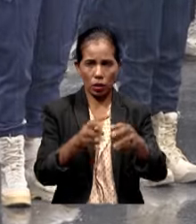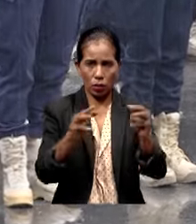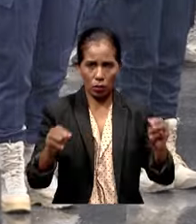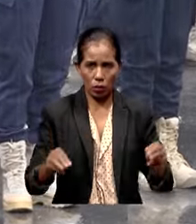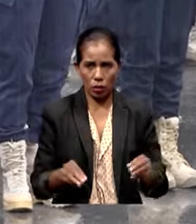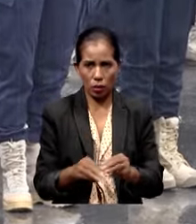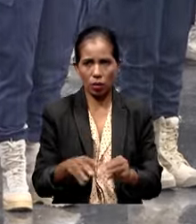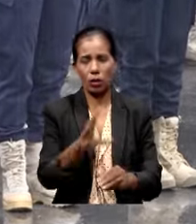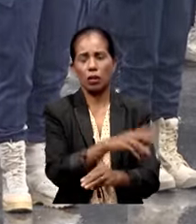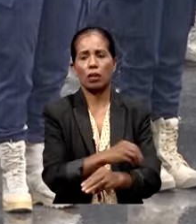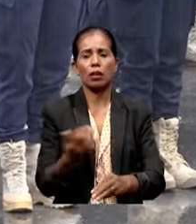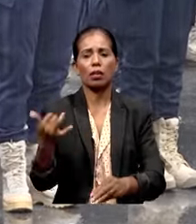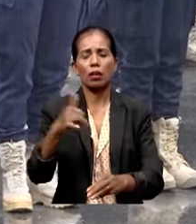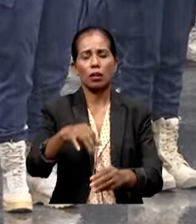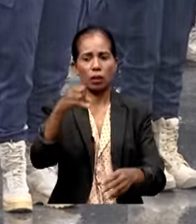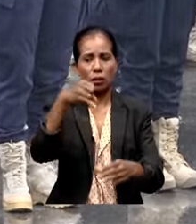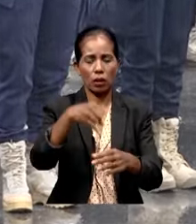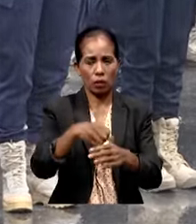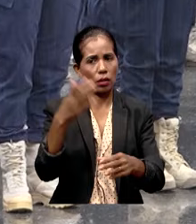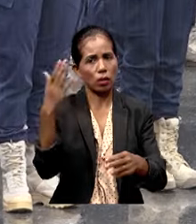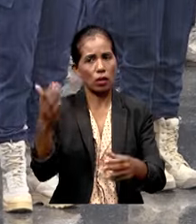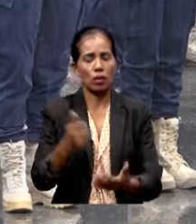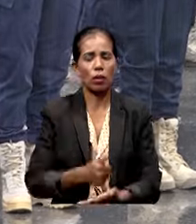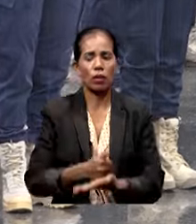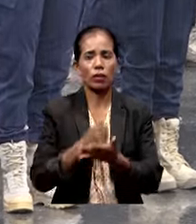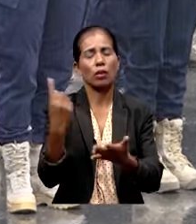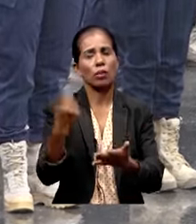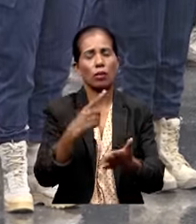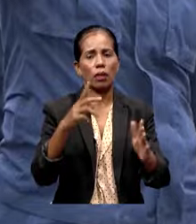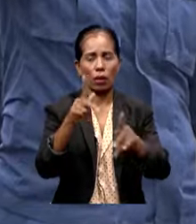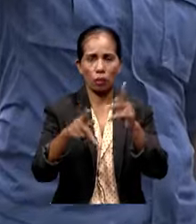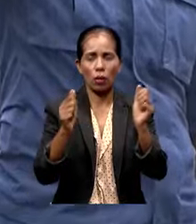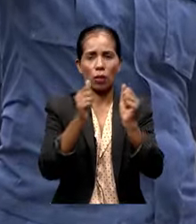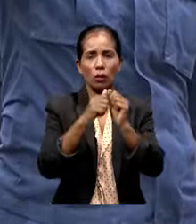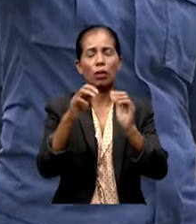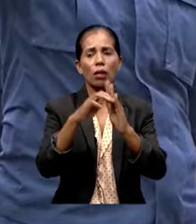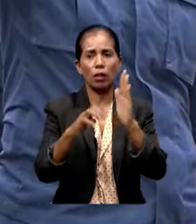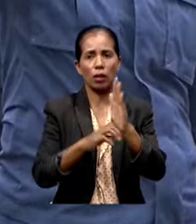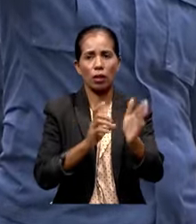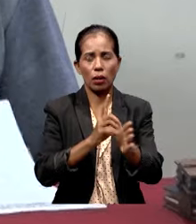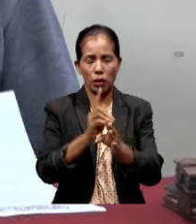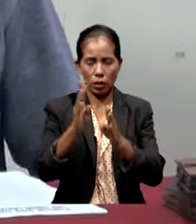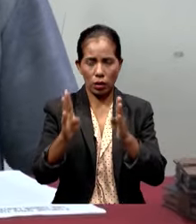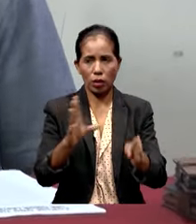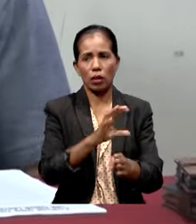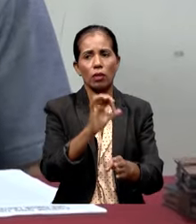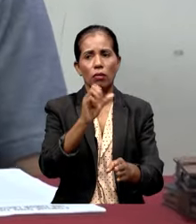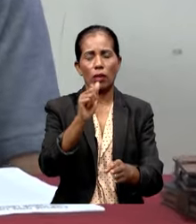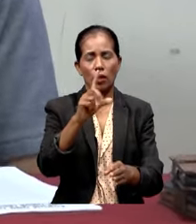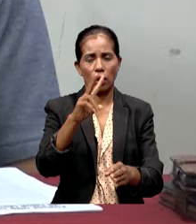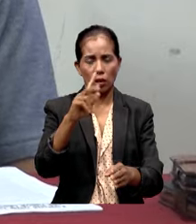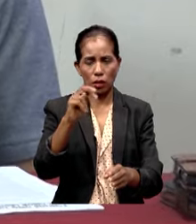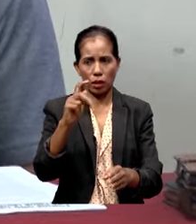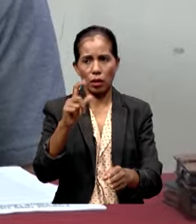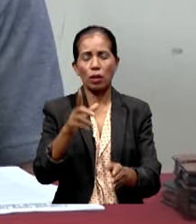Rituais, neve durante ne Sira inclina anba a tu servi deit povo no Estado. Nune, diretor executivo Fontil, Valentim da Costa Pinto, o